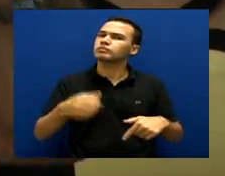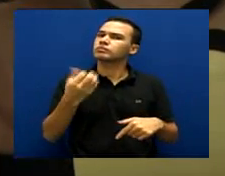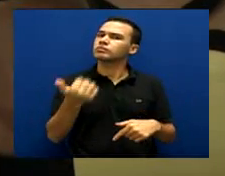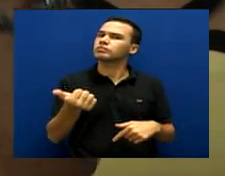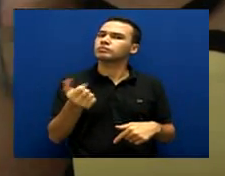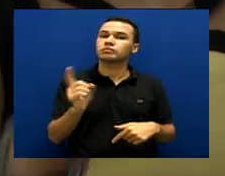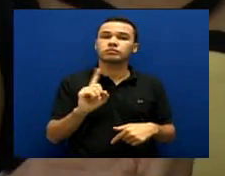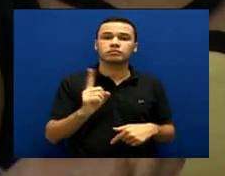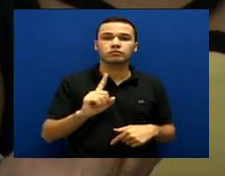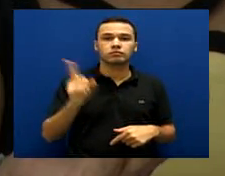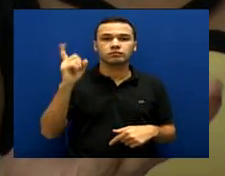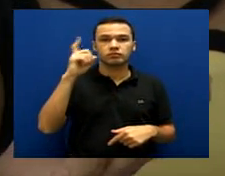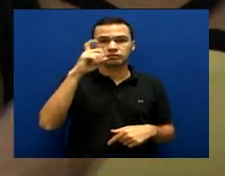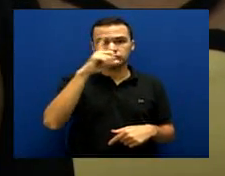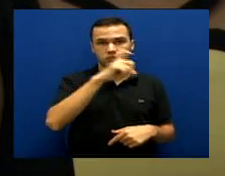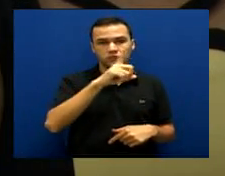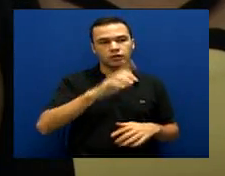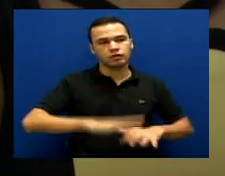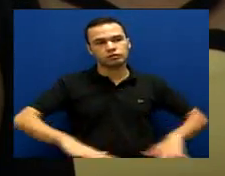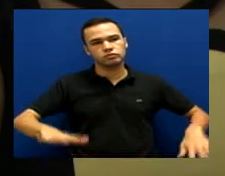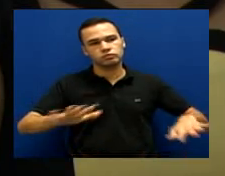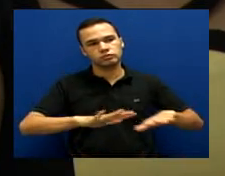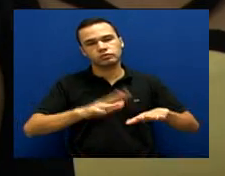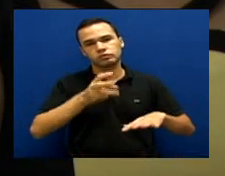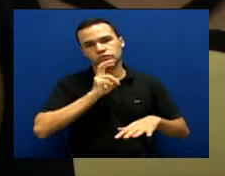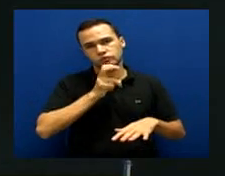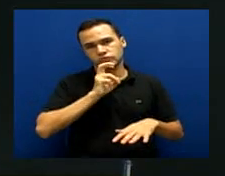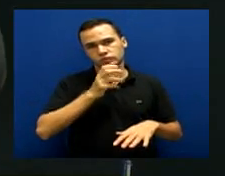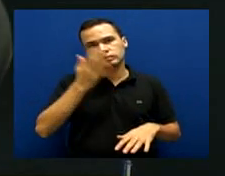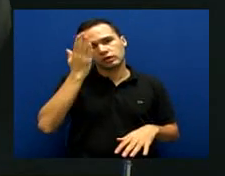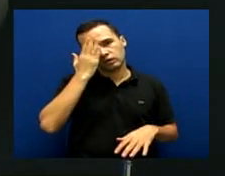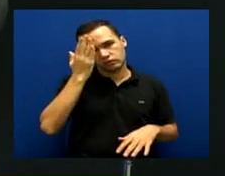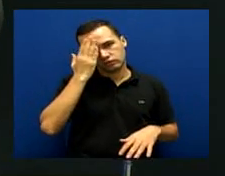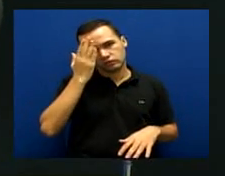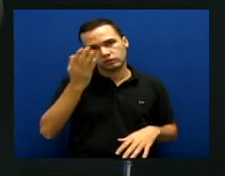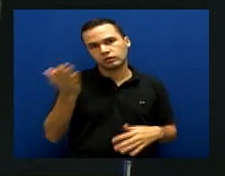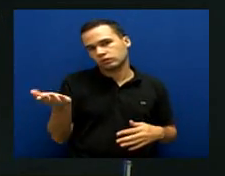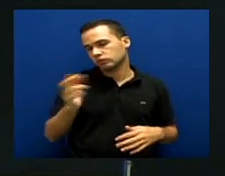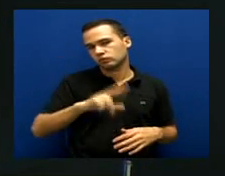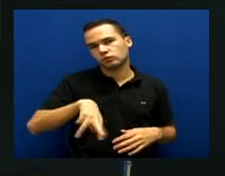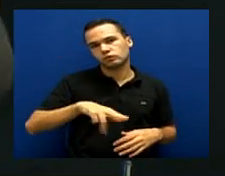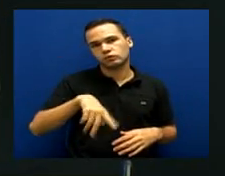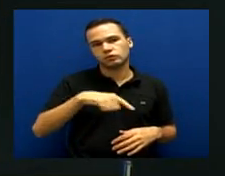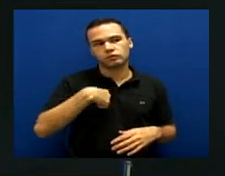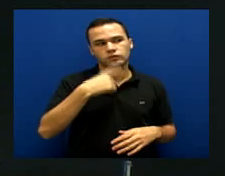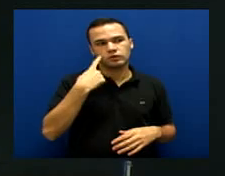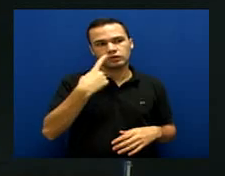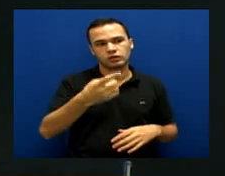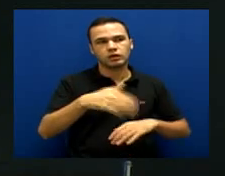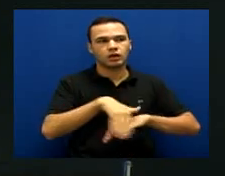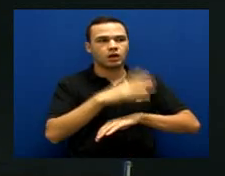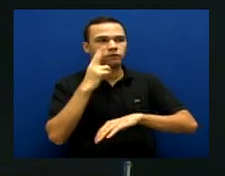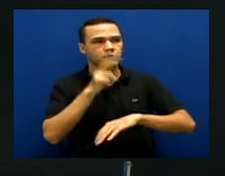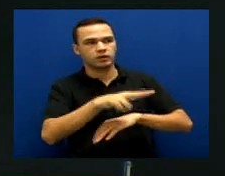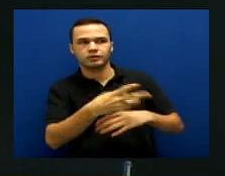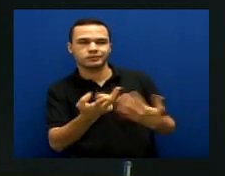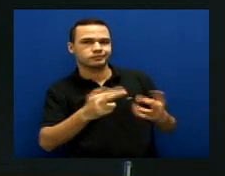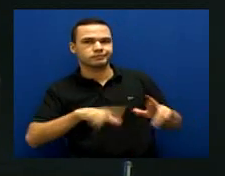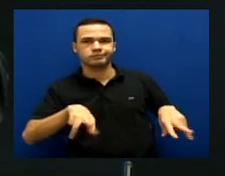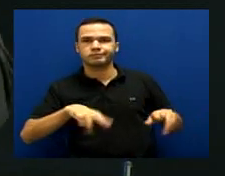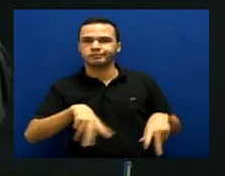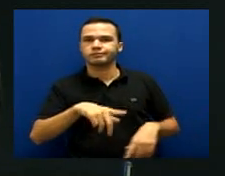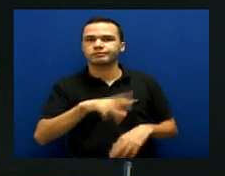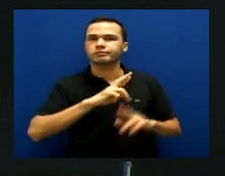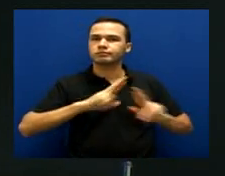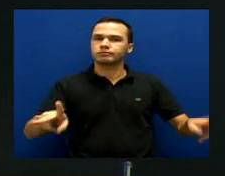vive é uma projeção em todo o mundo que deslocar vive na cidade sabe que não é isso que está sendo encontrado na rua infelizmente é a